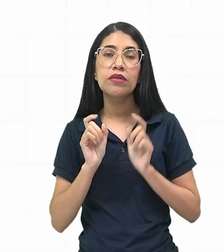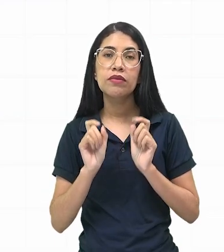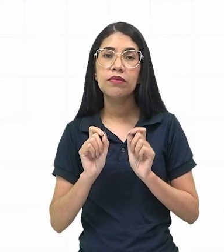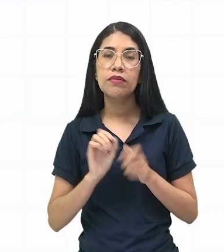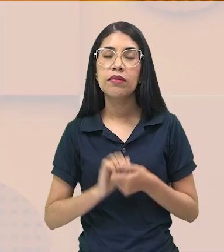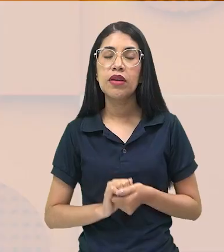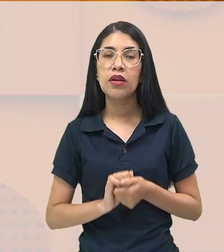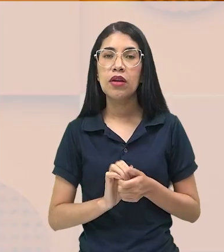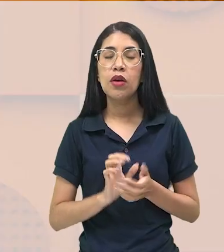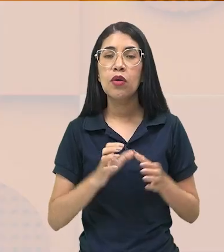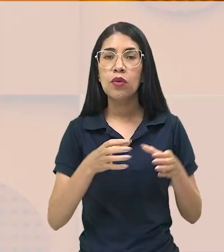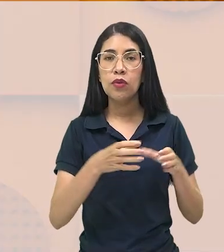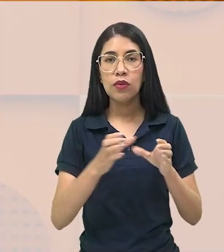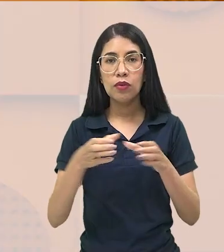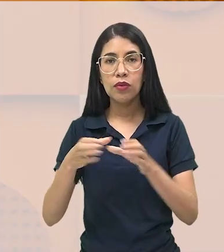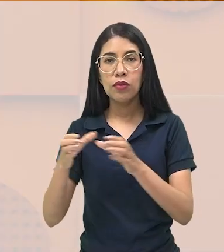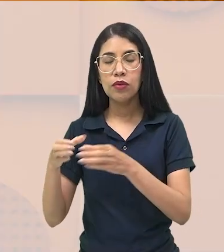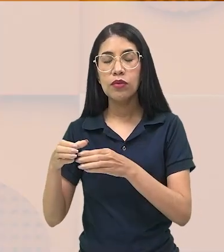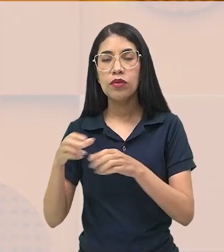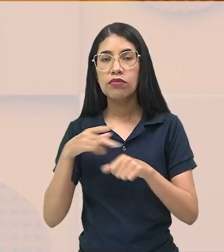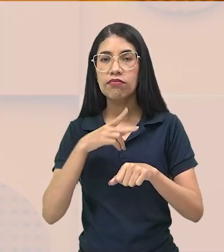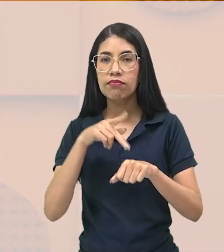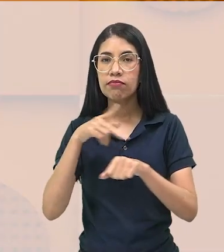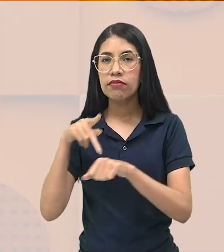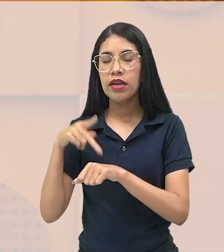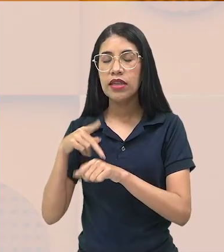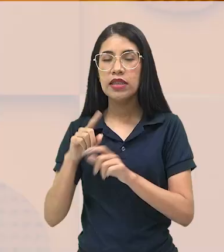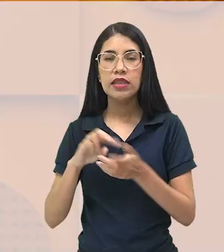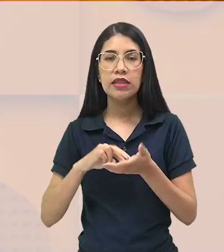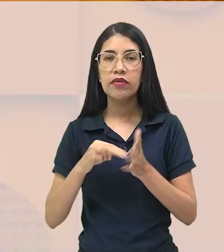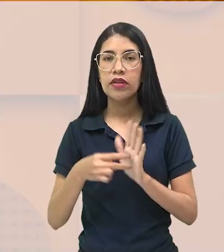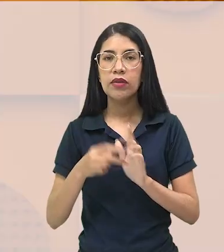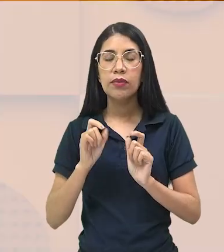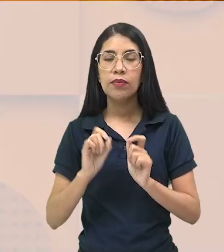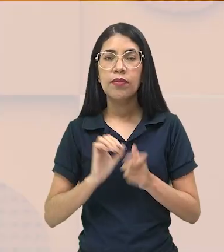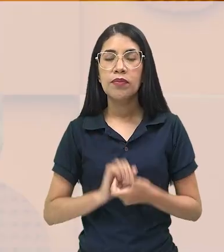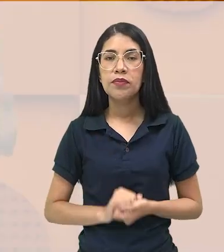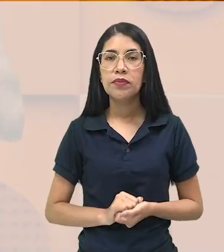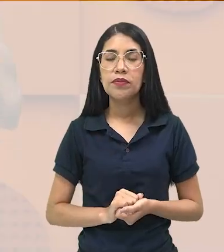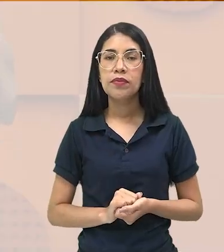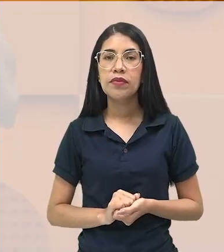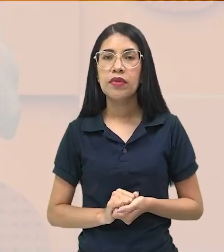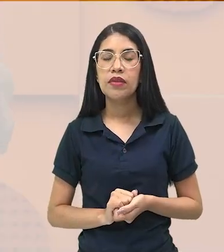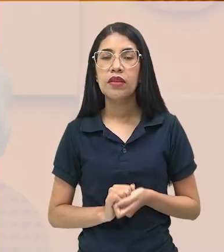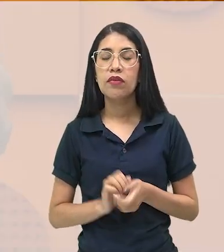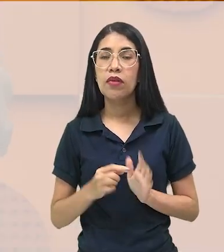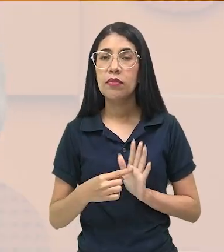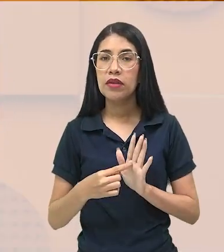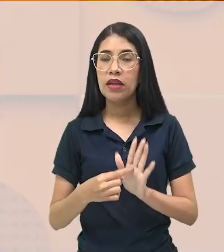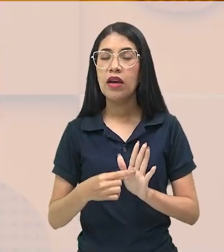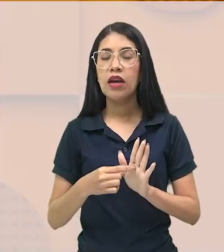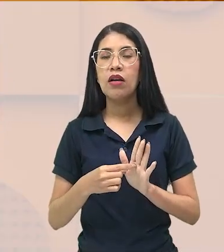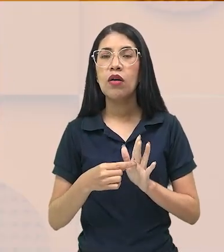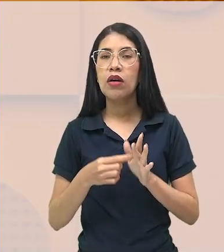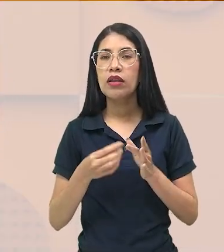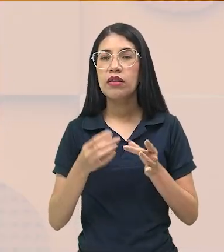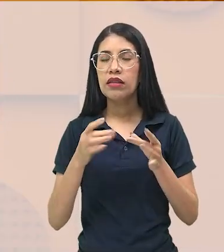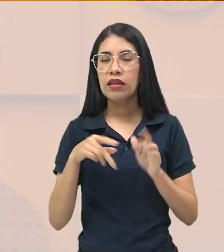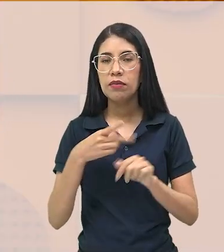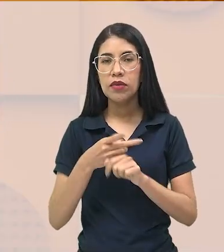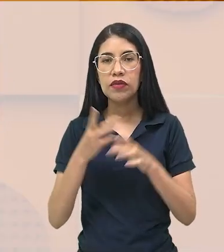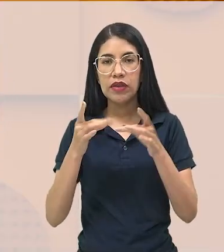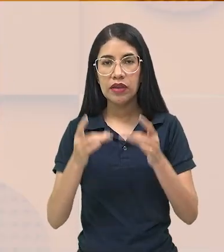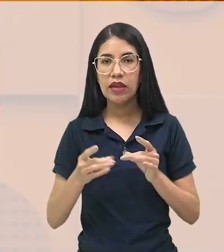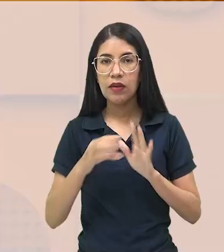chamados blocos econômicos. E, professor, o que é um bloco econômico? Olha só, vou definir nesse primeiro momento e depois a gente vai lá para o conceito,